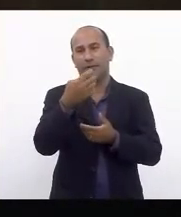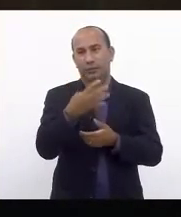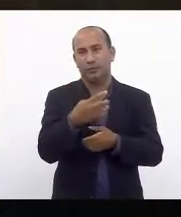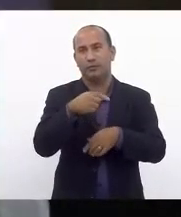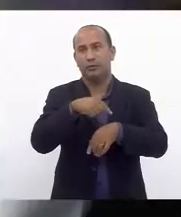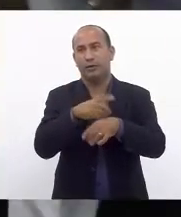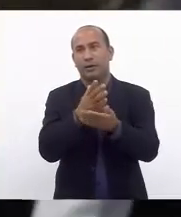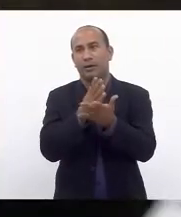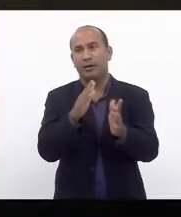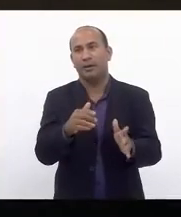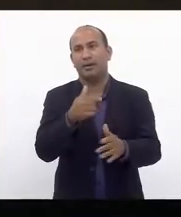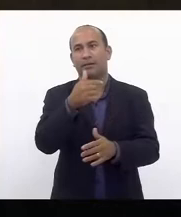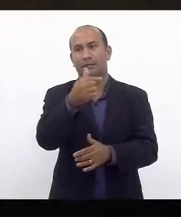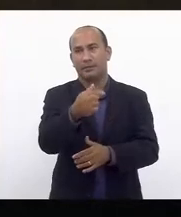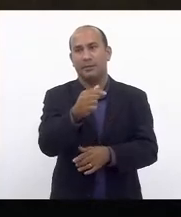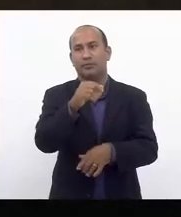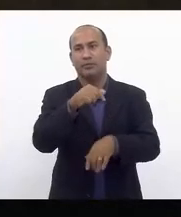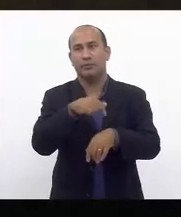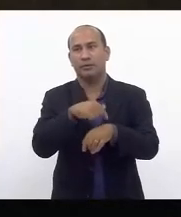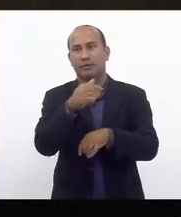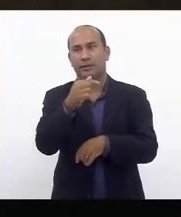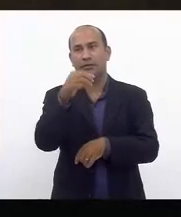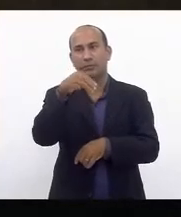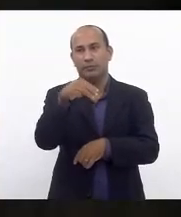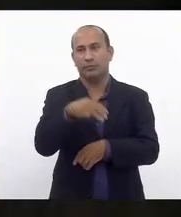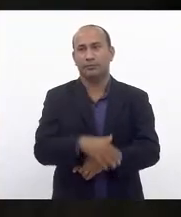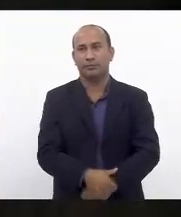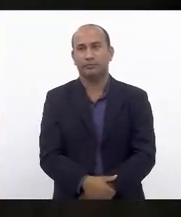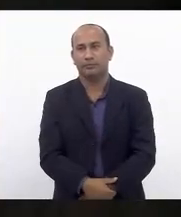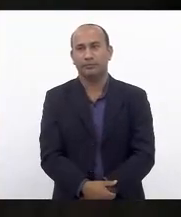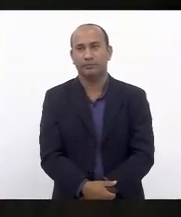horas, encerrou-se às 17 horas e 7 minutos.